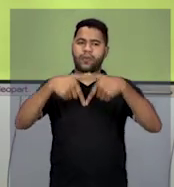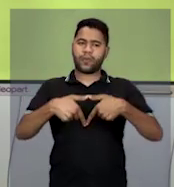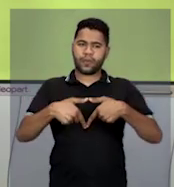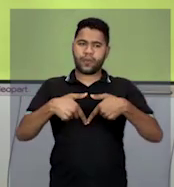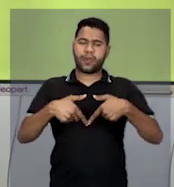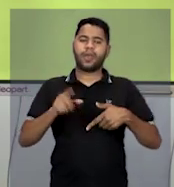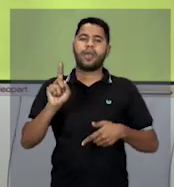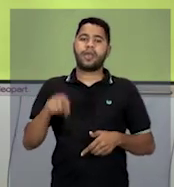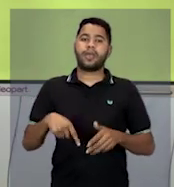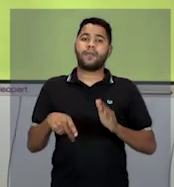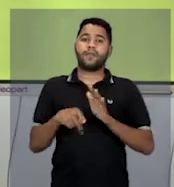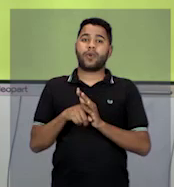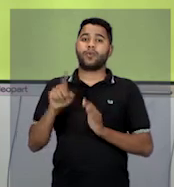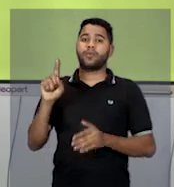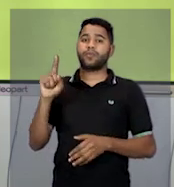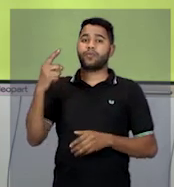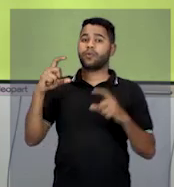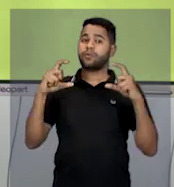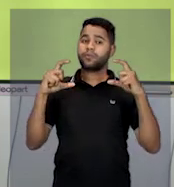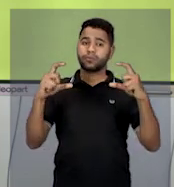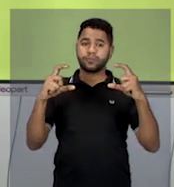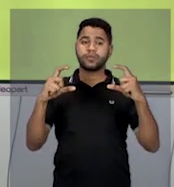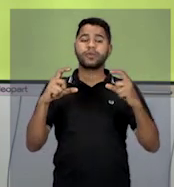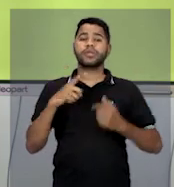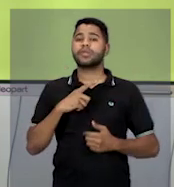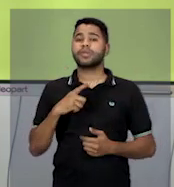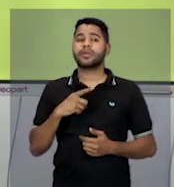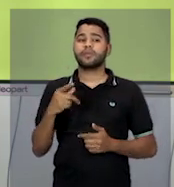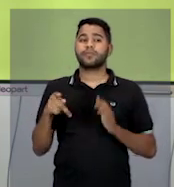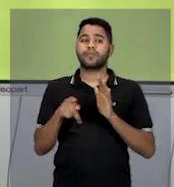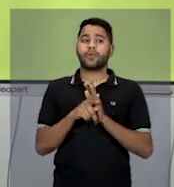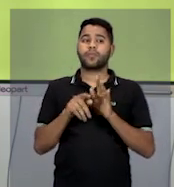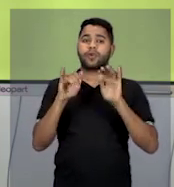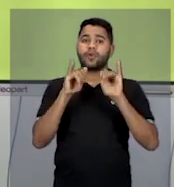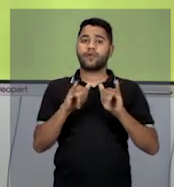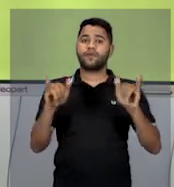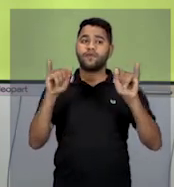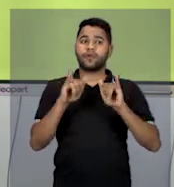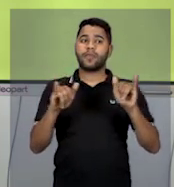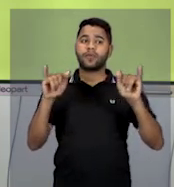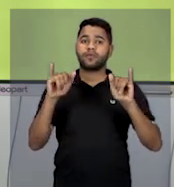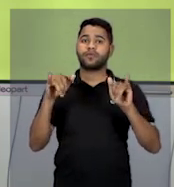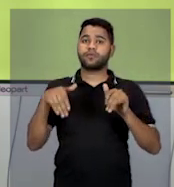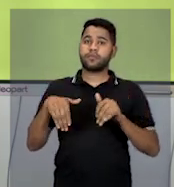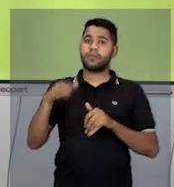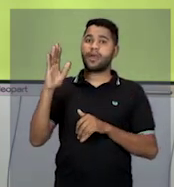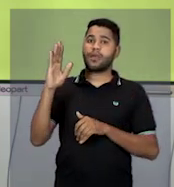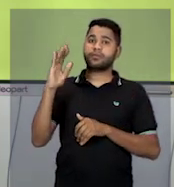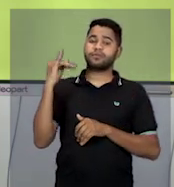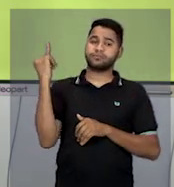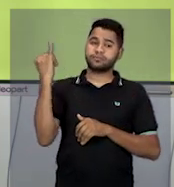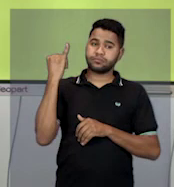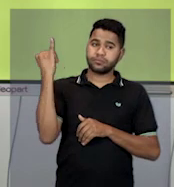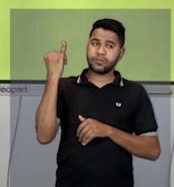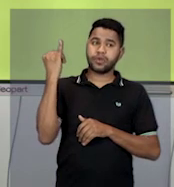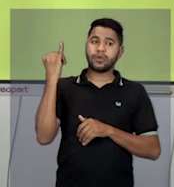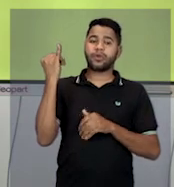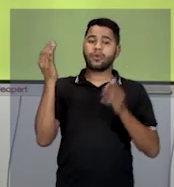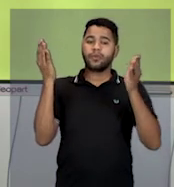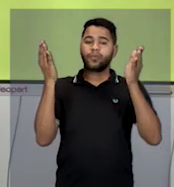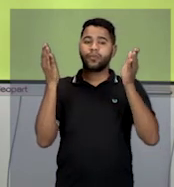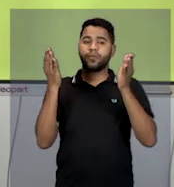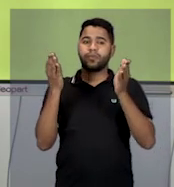primeiro parágrafo ali da notícia, nós temos as informações mais relevantes e nos